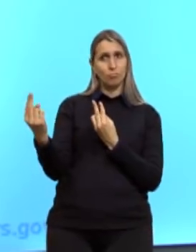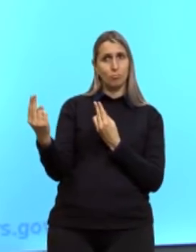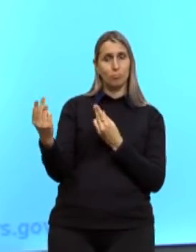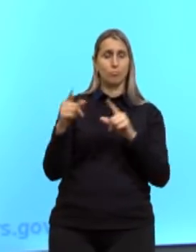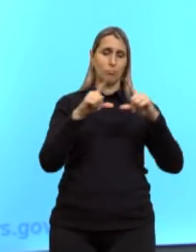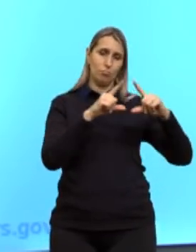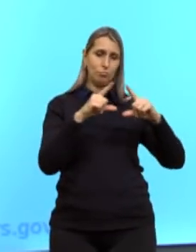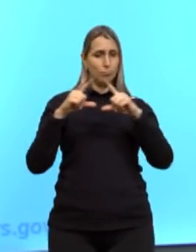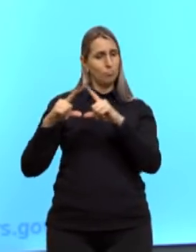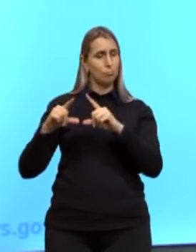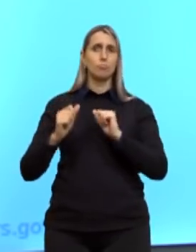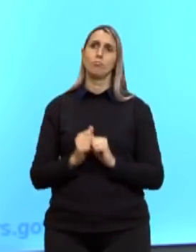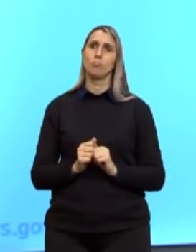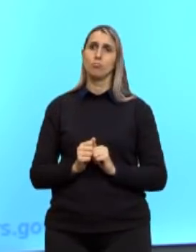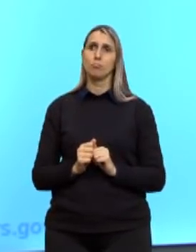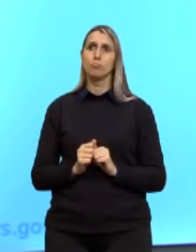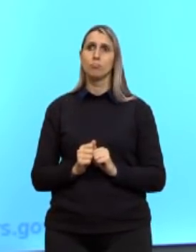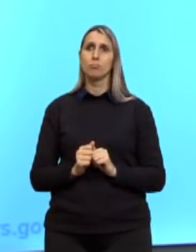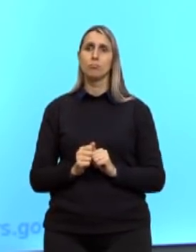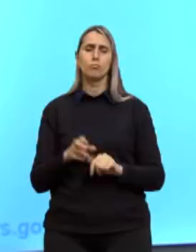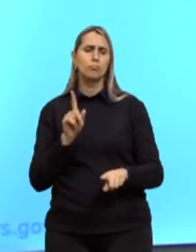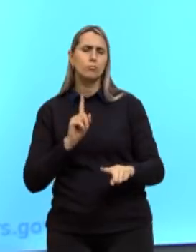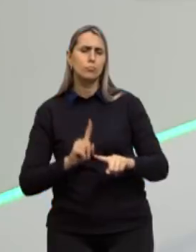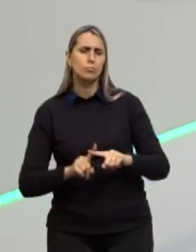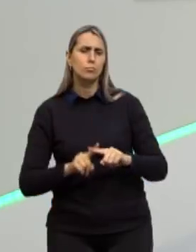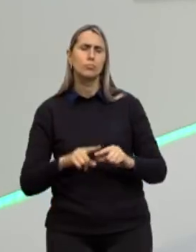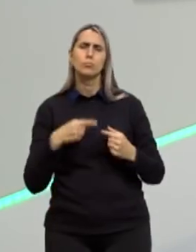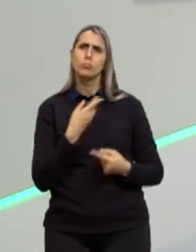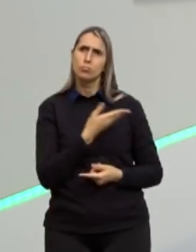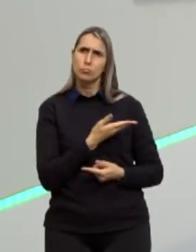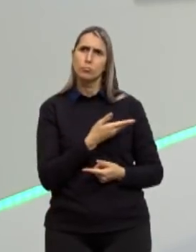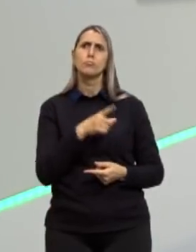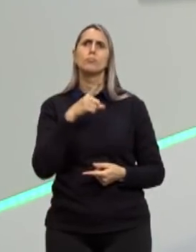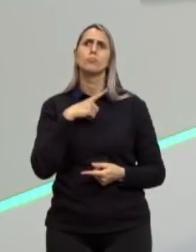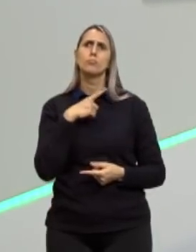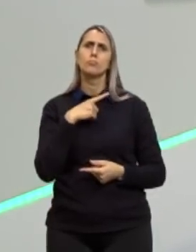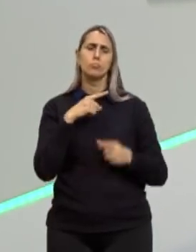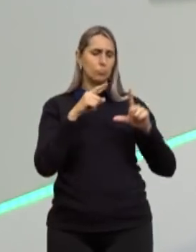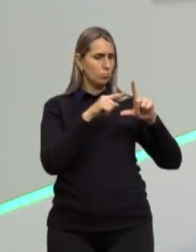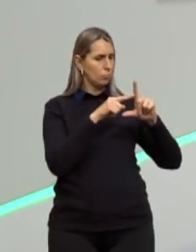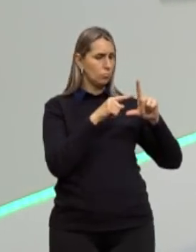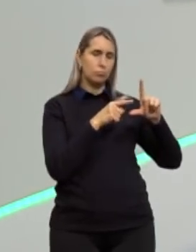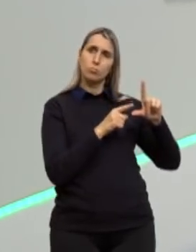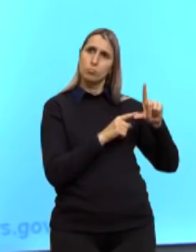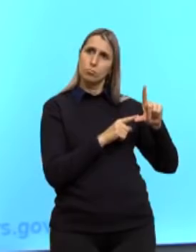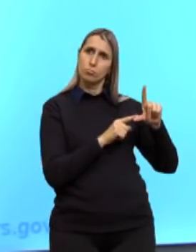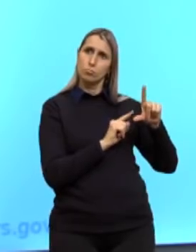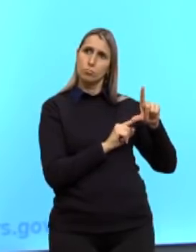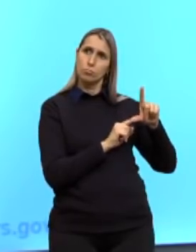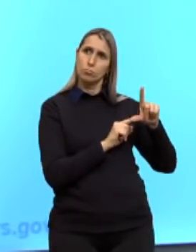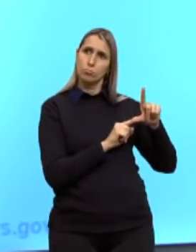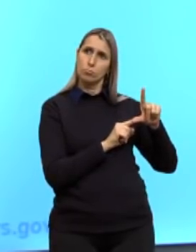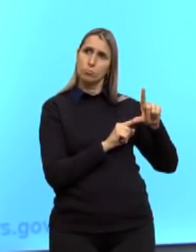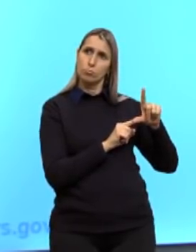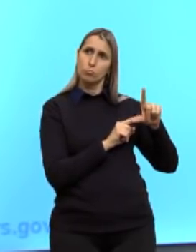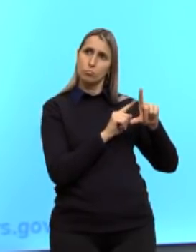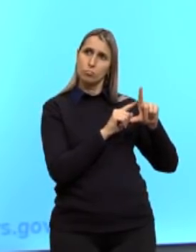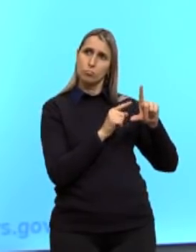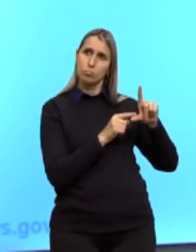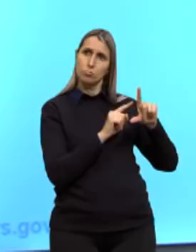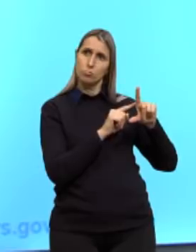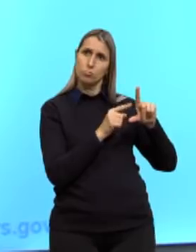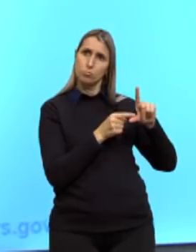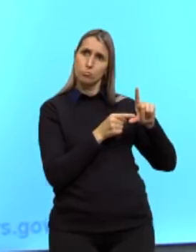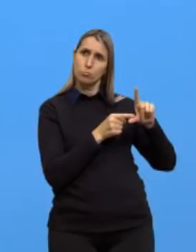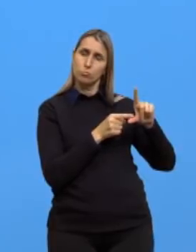de triângulos certo porque porque eles vão ter ângulos que são